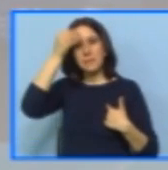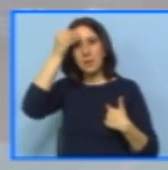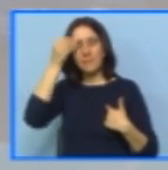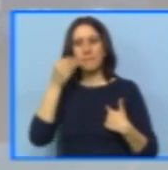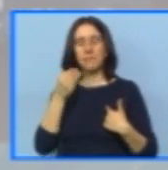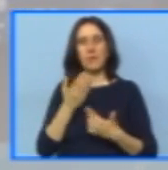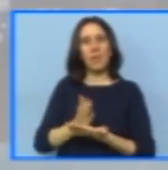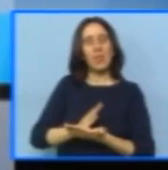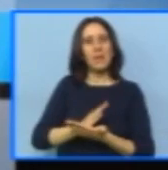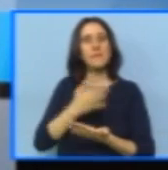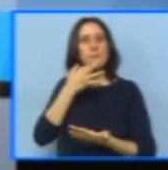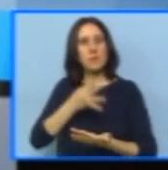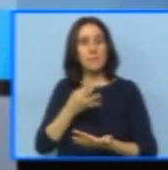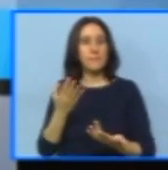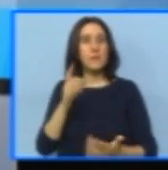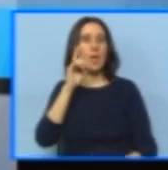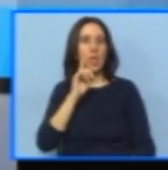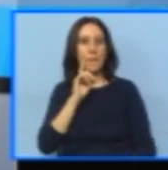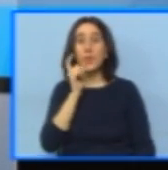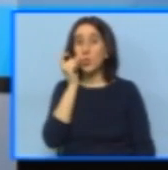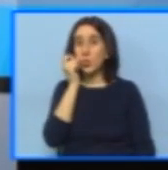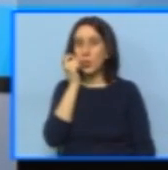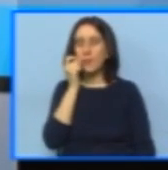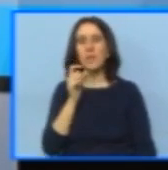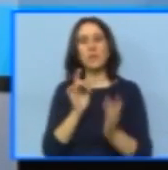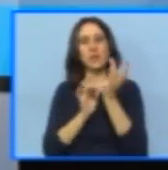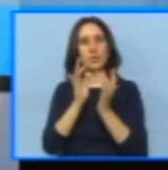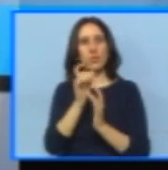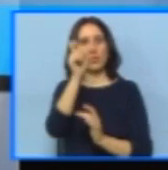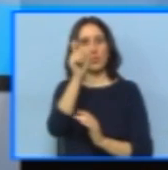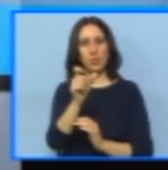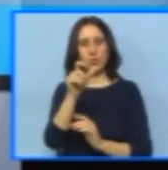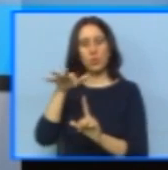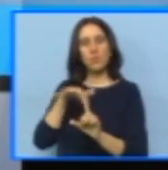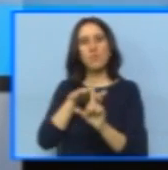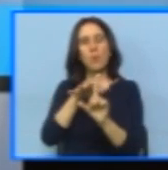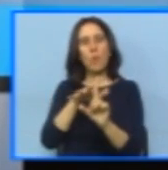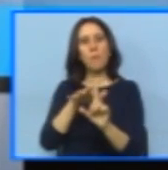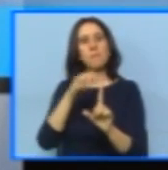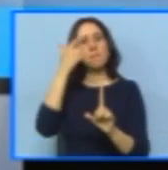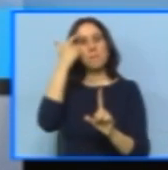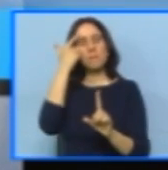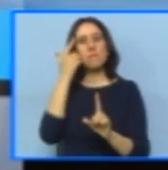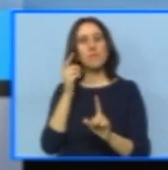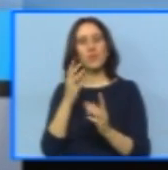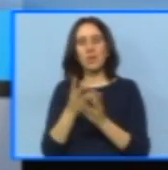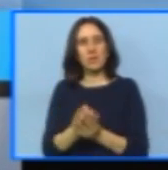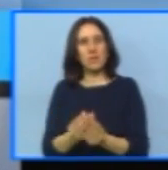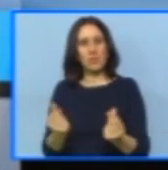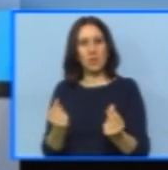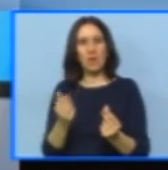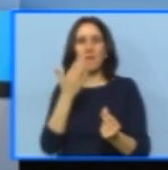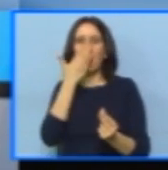homens que tinham acompanhado Jesus, mas que julgavam um assunto encerrado, havia uma pedra em cima do